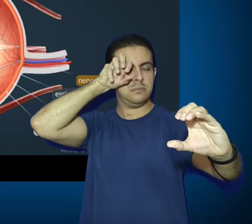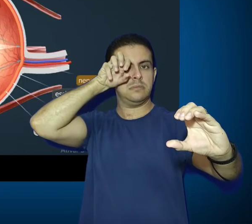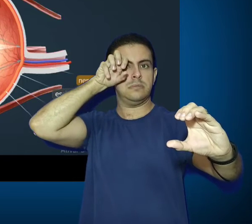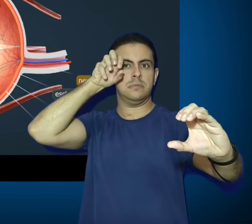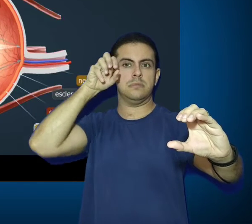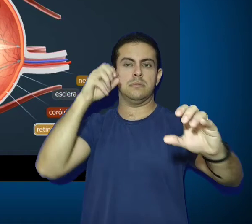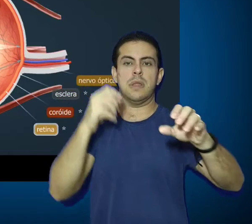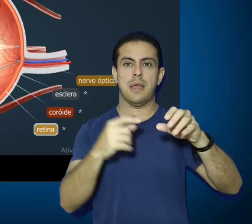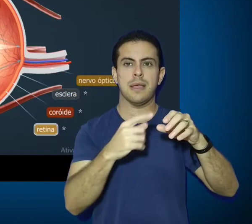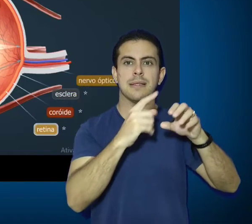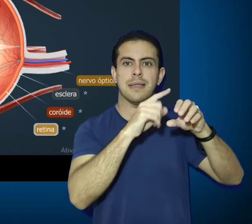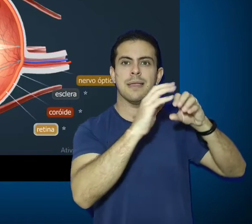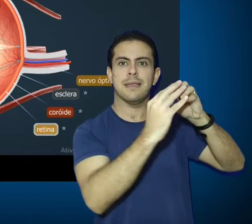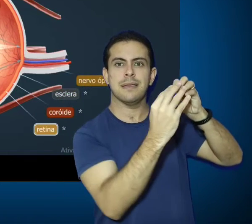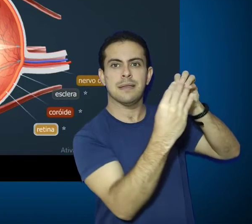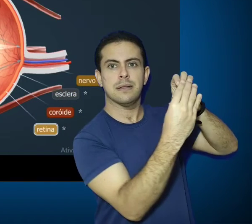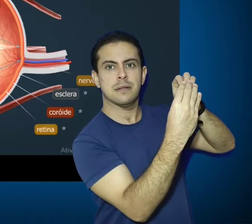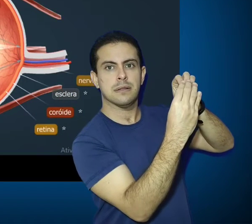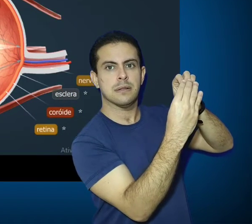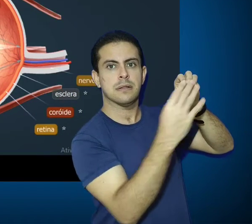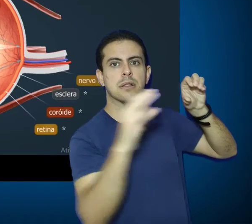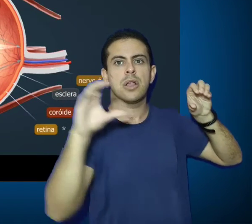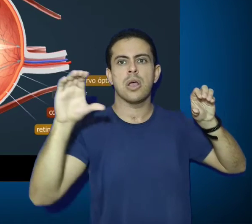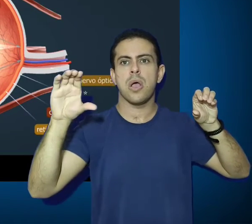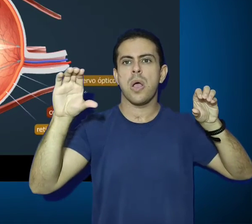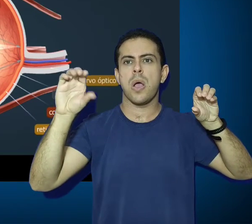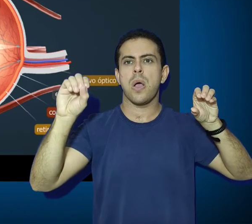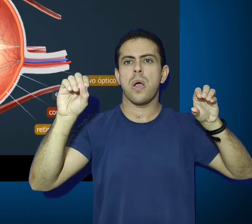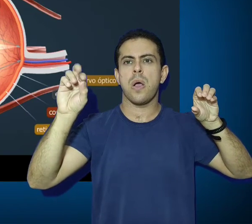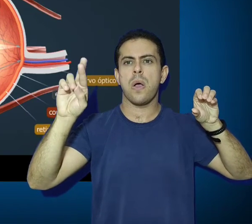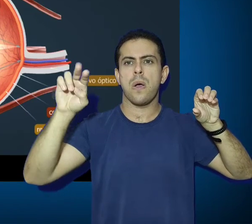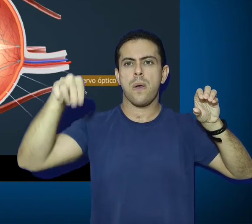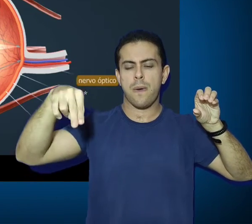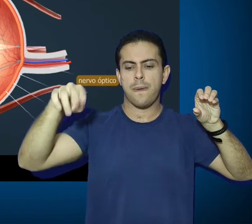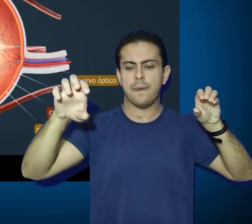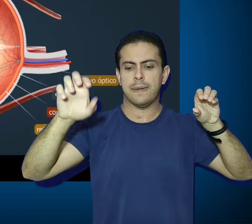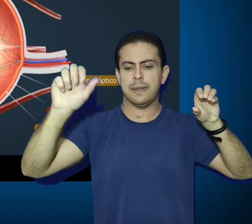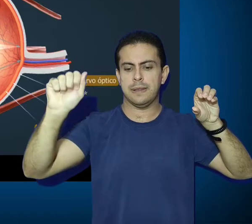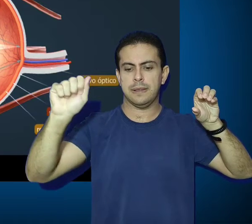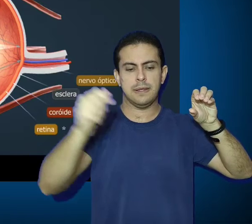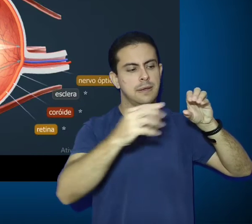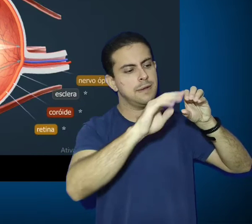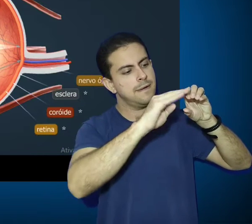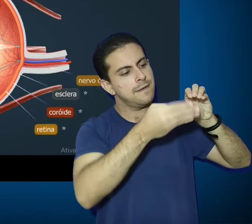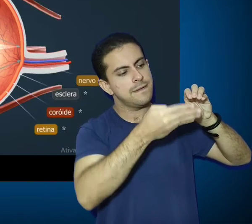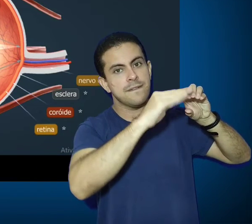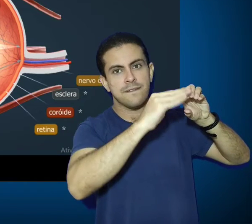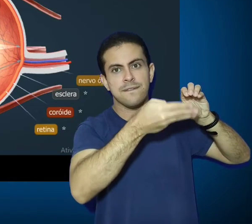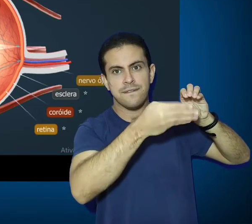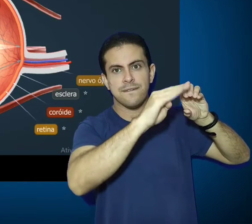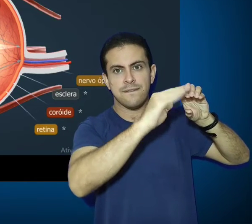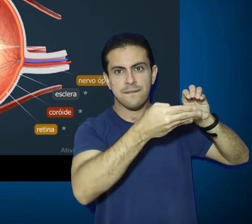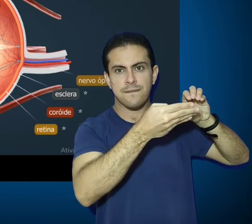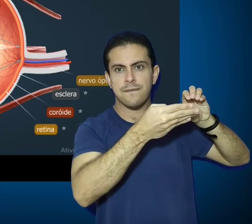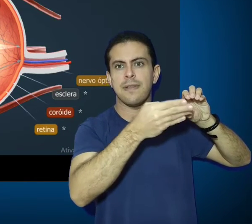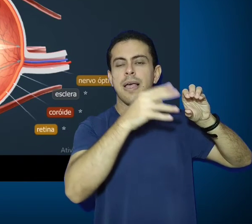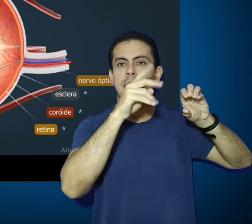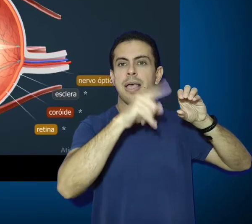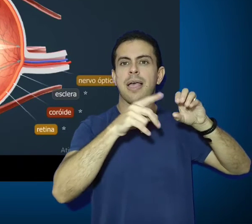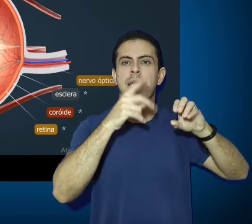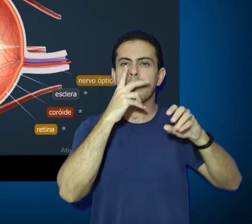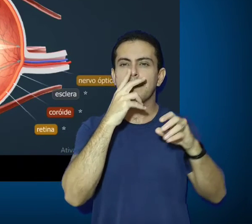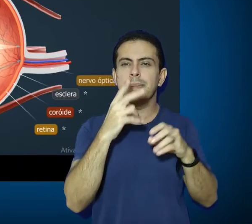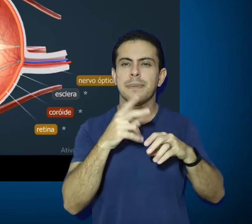acaba atravessando a córnea. A córnea, essa região de destaque, ela é uma parte transparente e